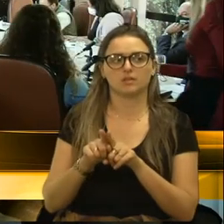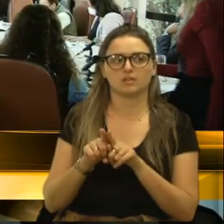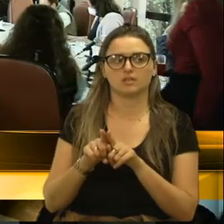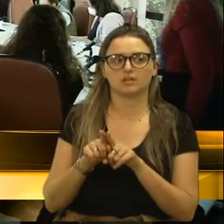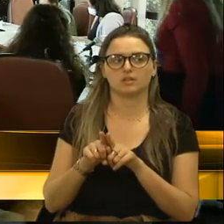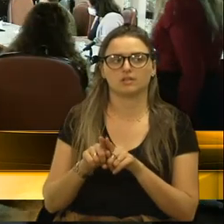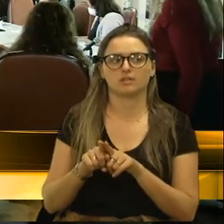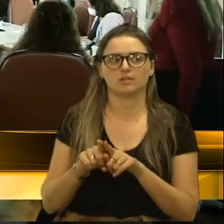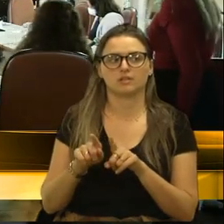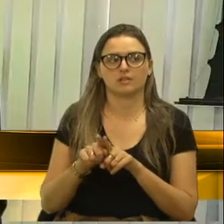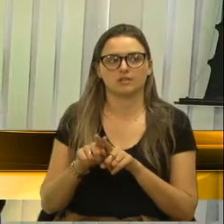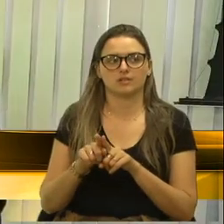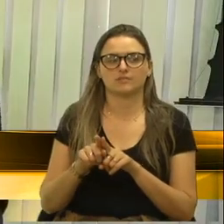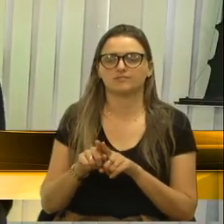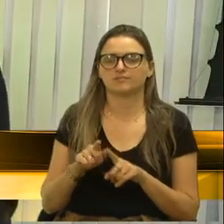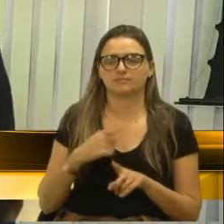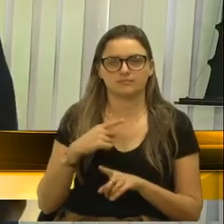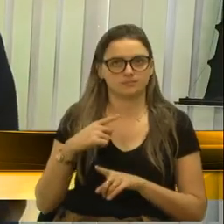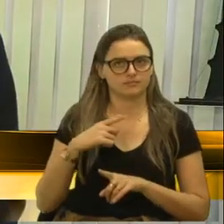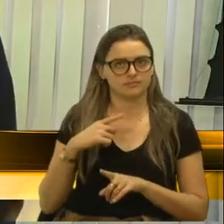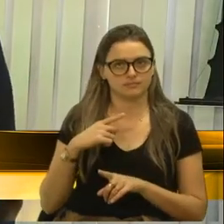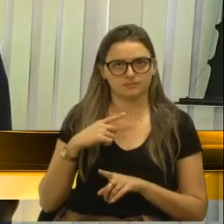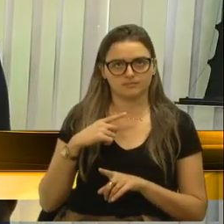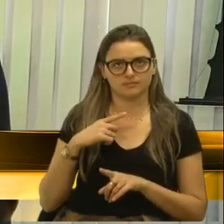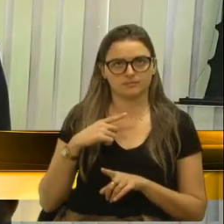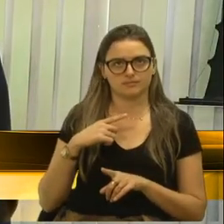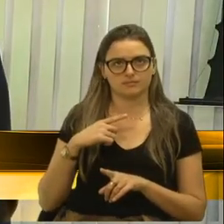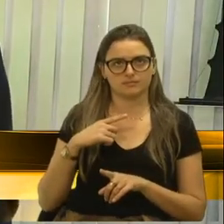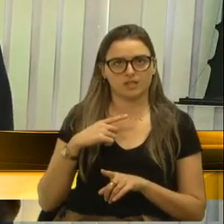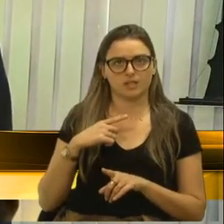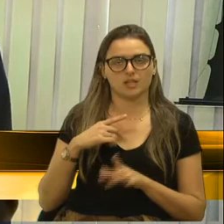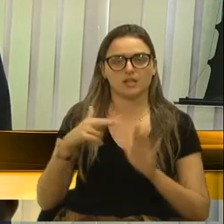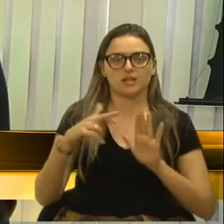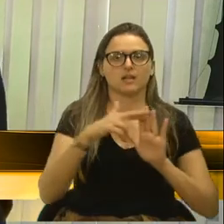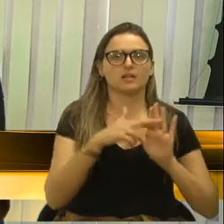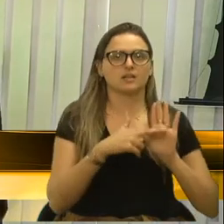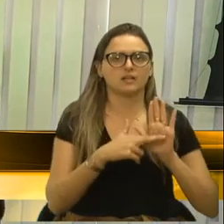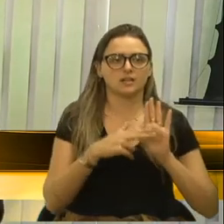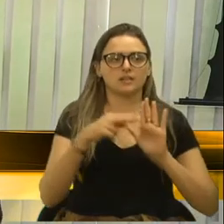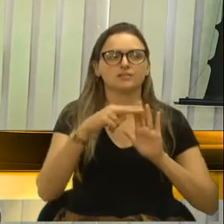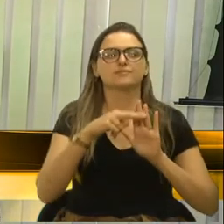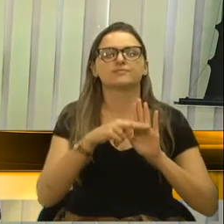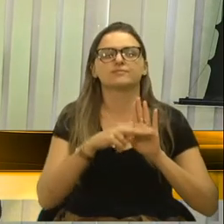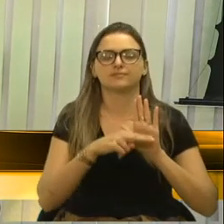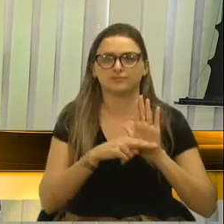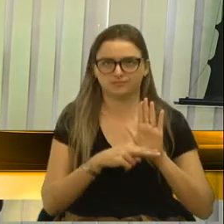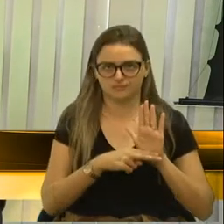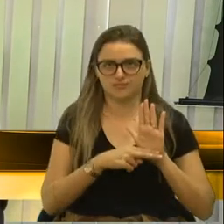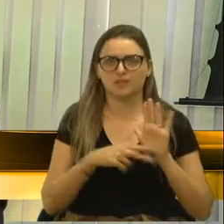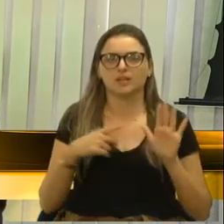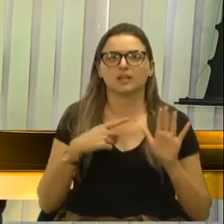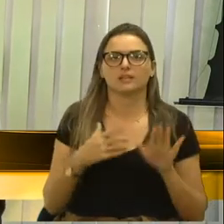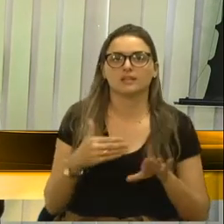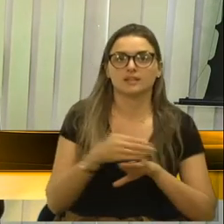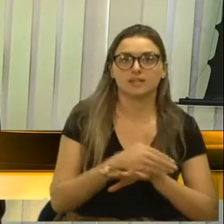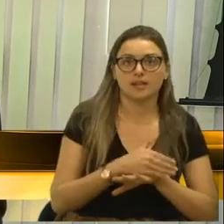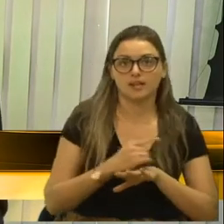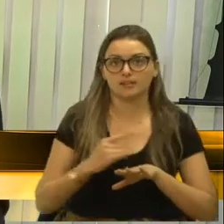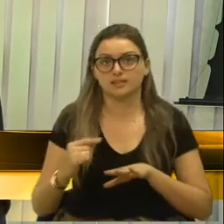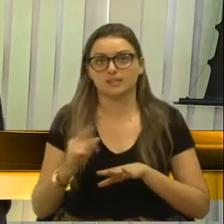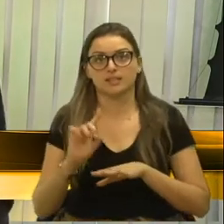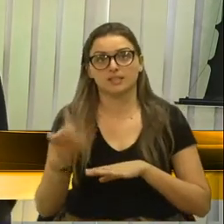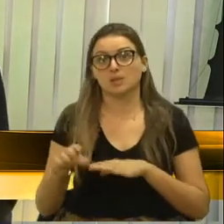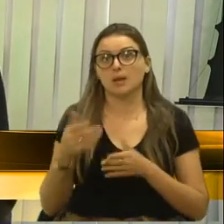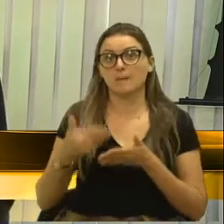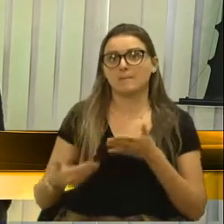alguns servidores em se submeter a essas normatizações, perde um pouquinho de tempo na entrada e tal, mas isso não é perder